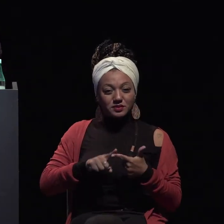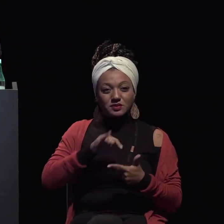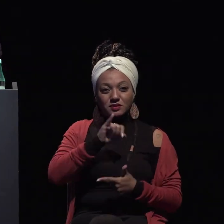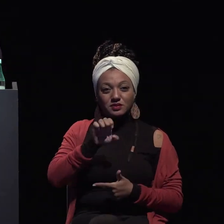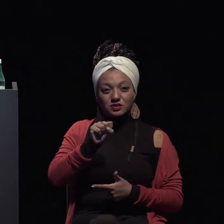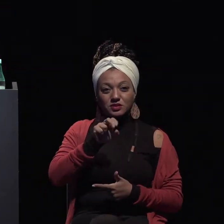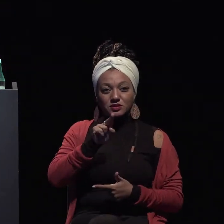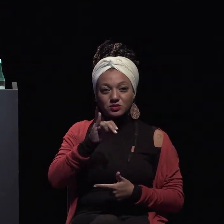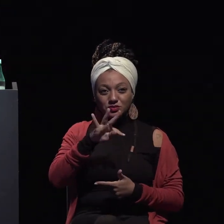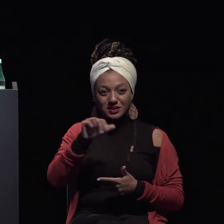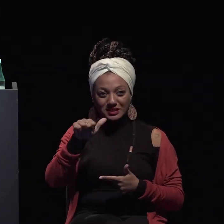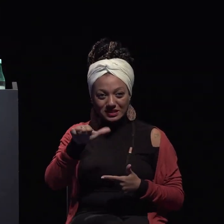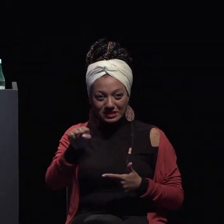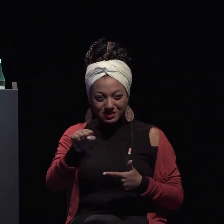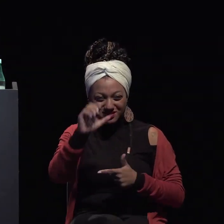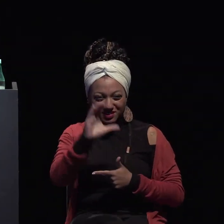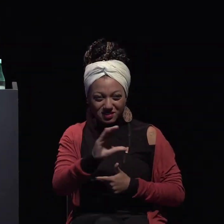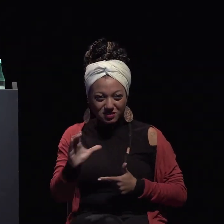jesuíta,